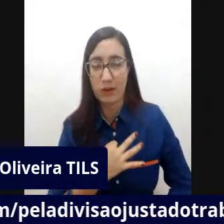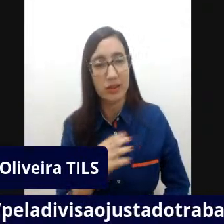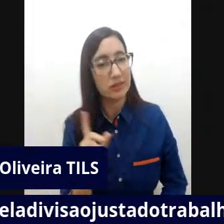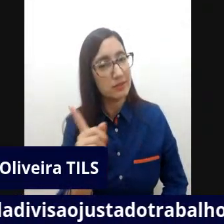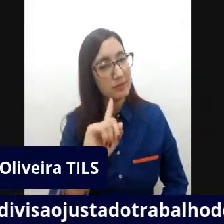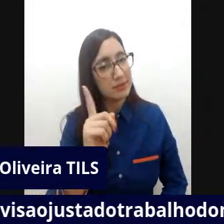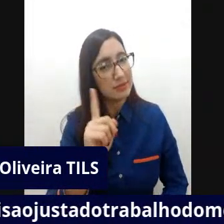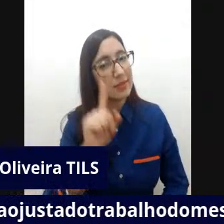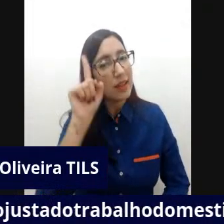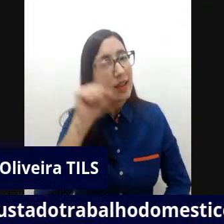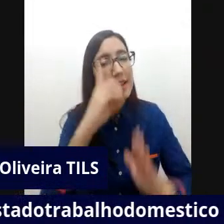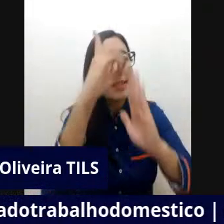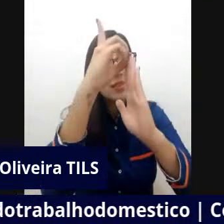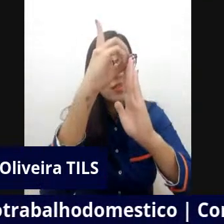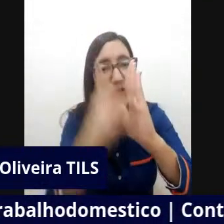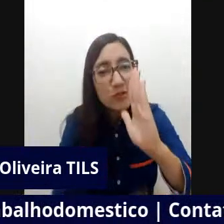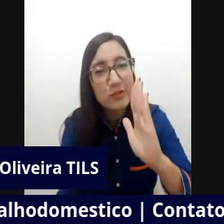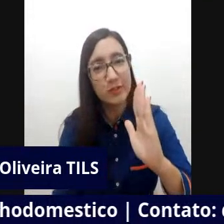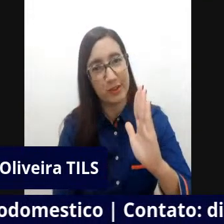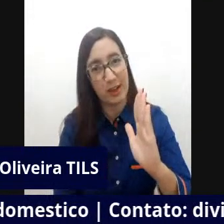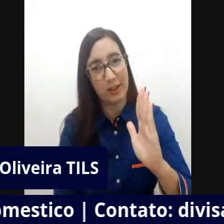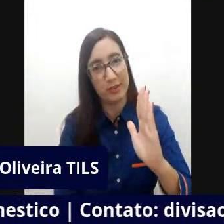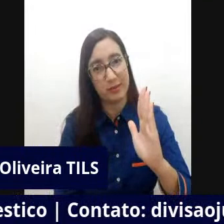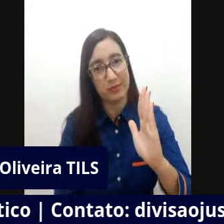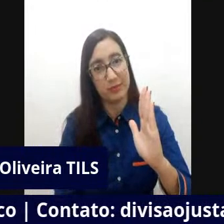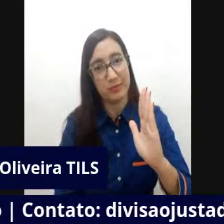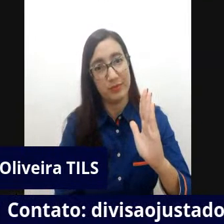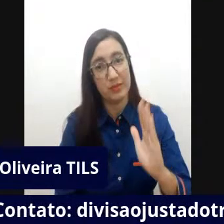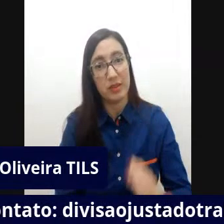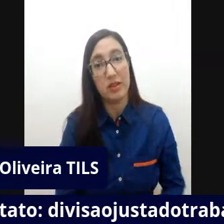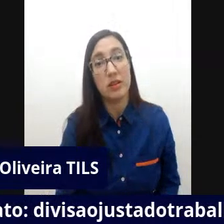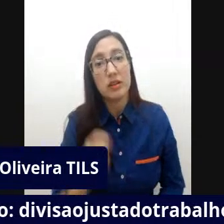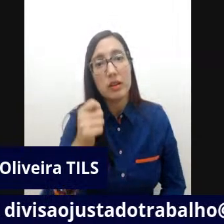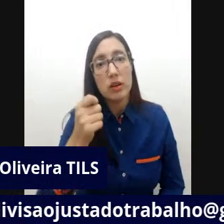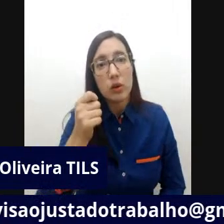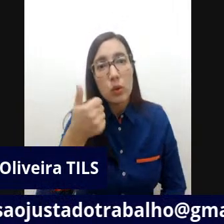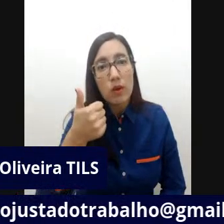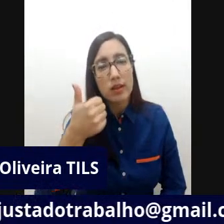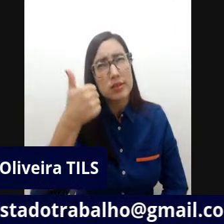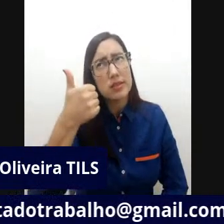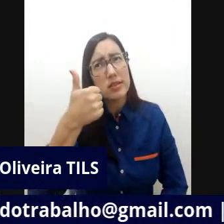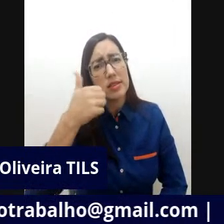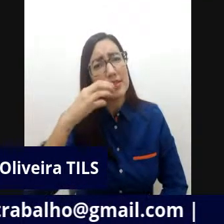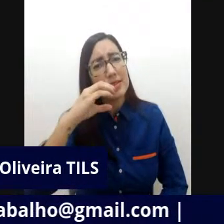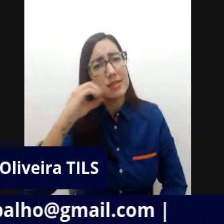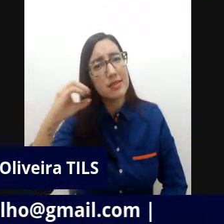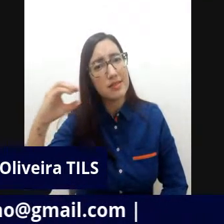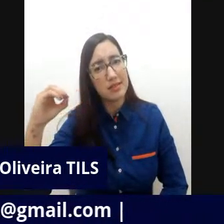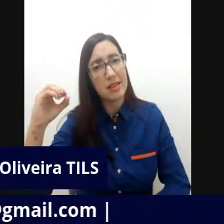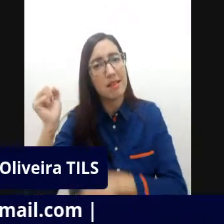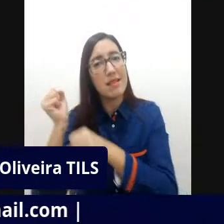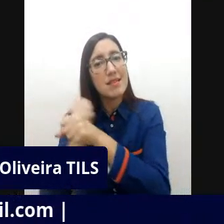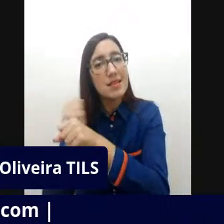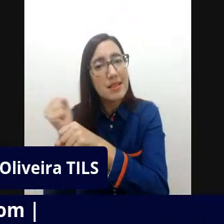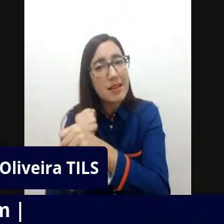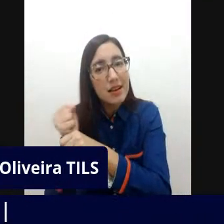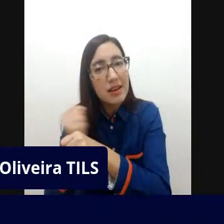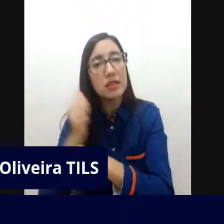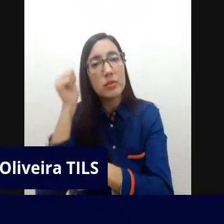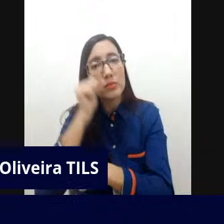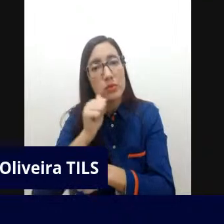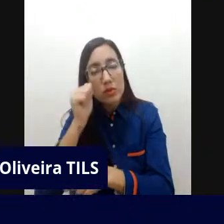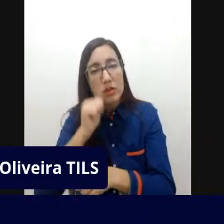gente tem uma luta de quase um século, a luta das mais antigas, né? Dona Laudelina de Campos Melos e outras